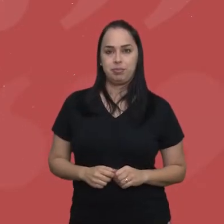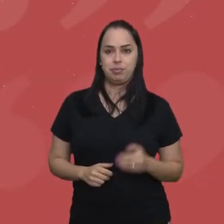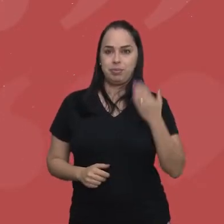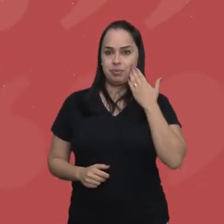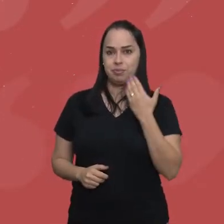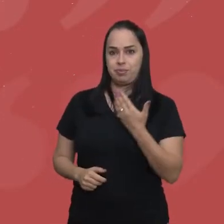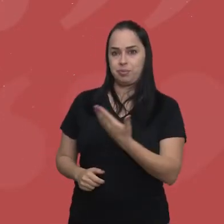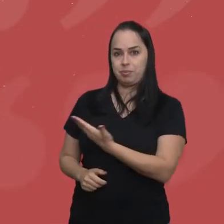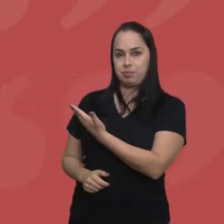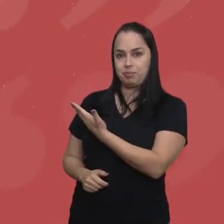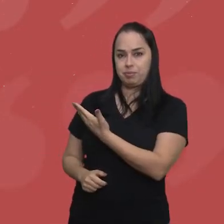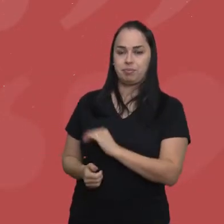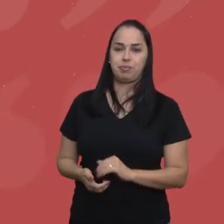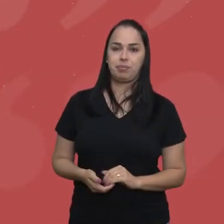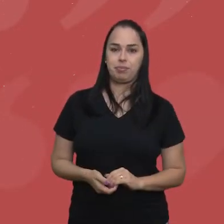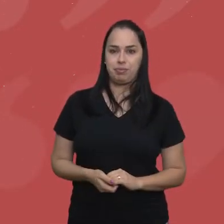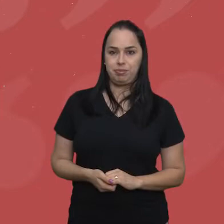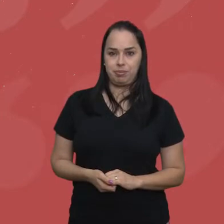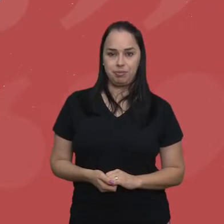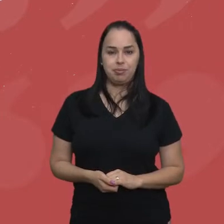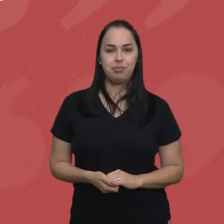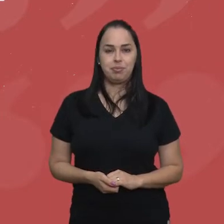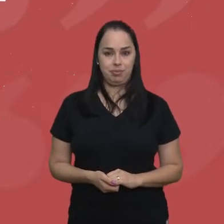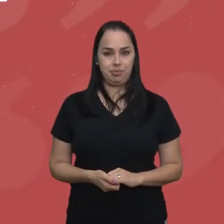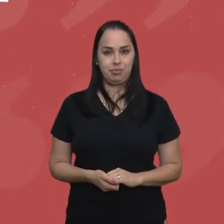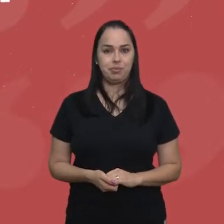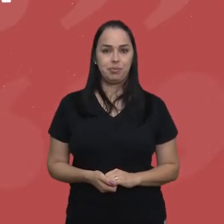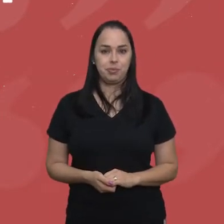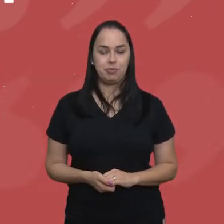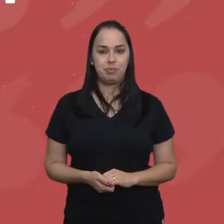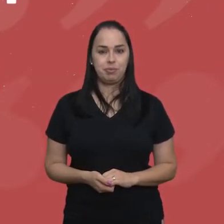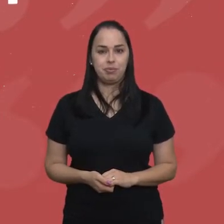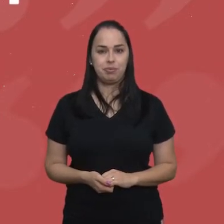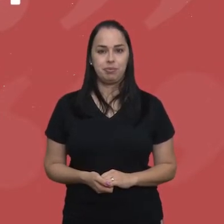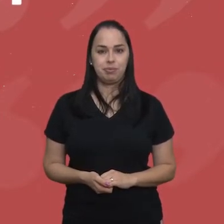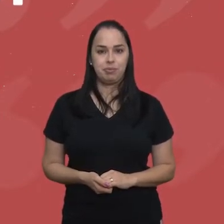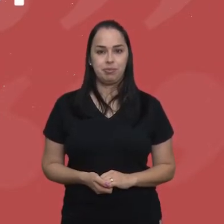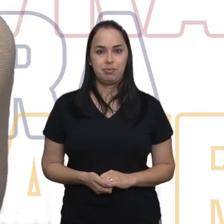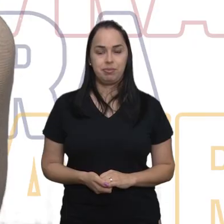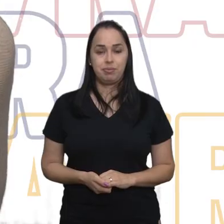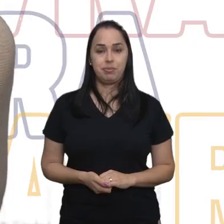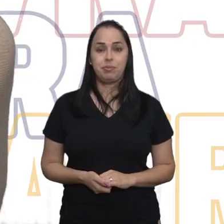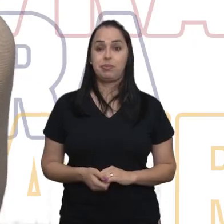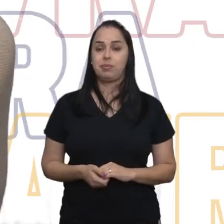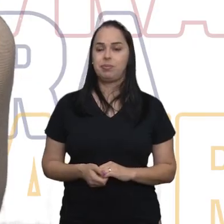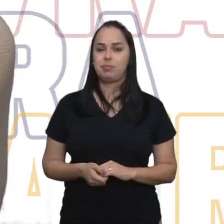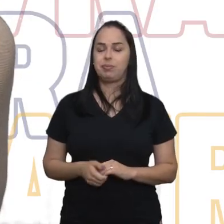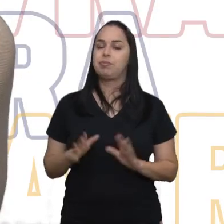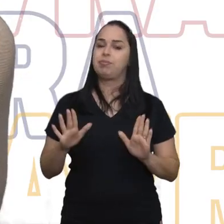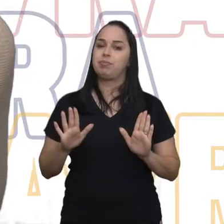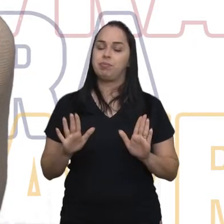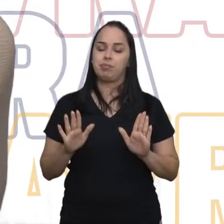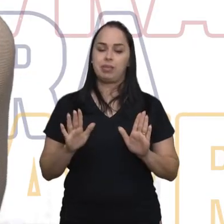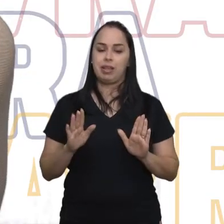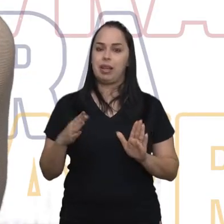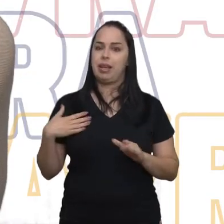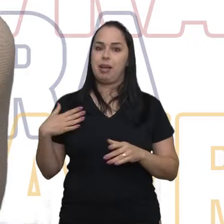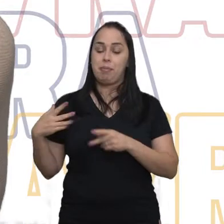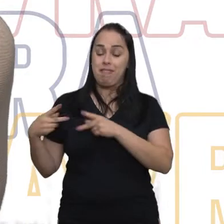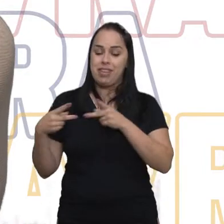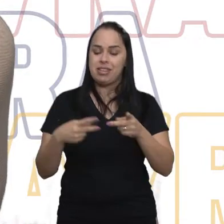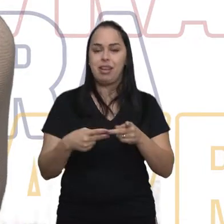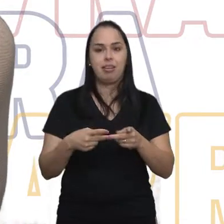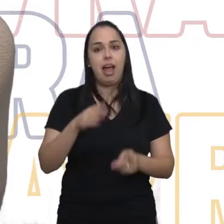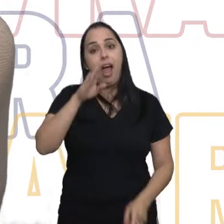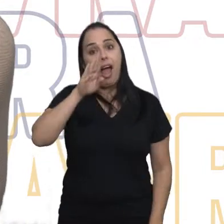algum tipo de custo e quais são os horários disponíveis? o Museu de Arte Sacra ele não tem nenhum